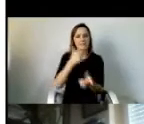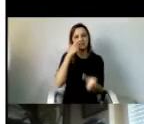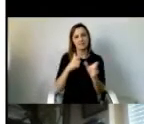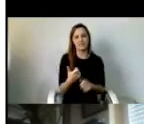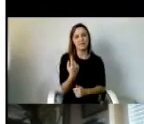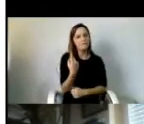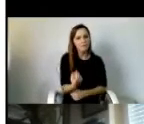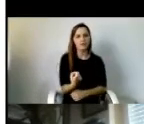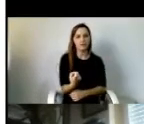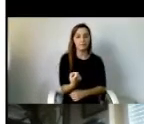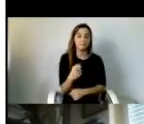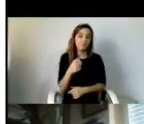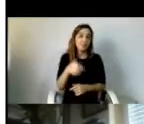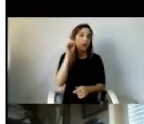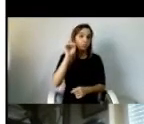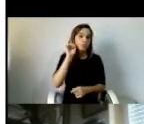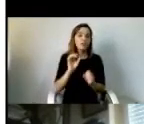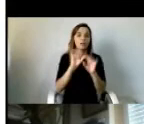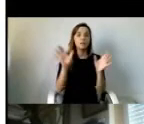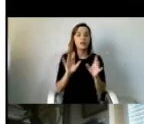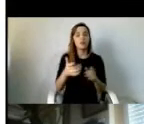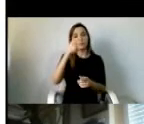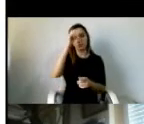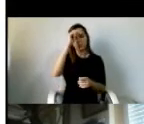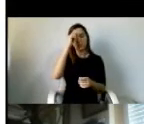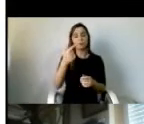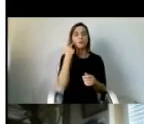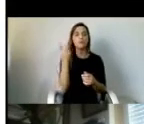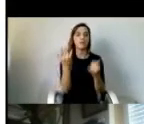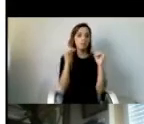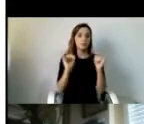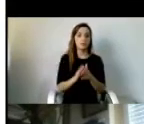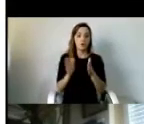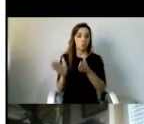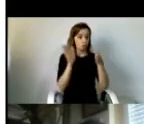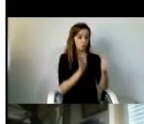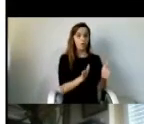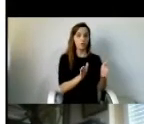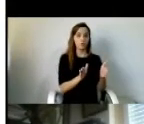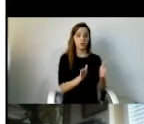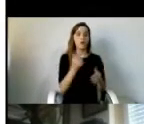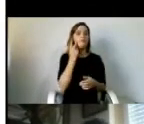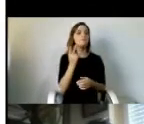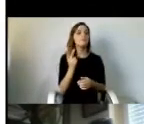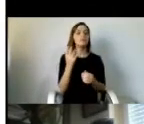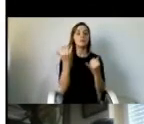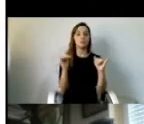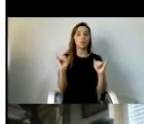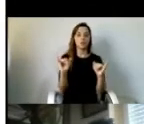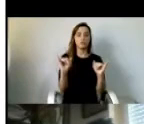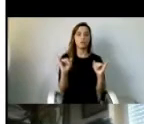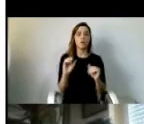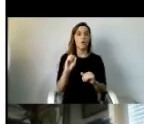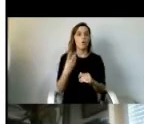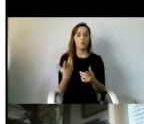pilares para um respeito da autodeterminação e para a vida independente. Por outro lado, a vida independente, ou num